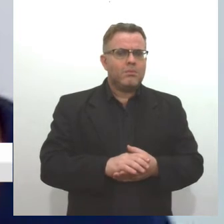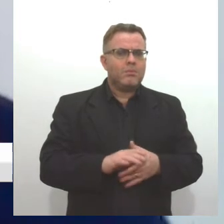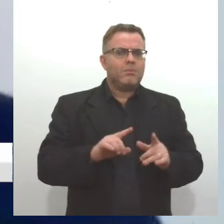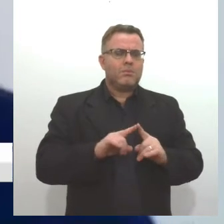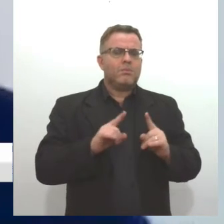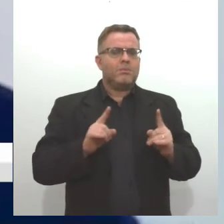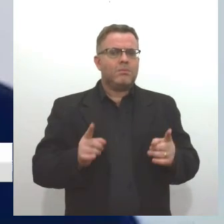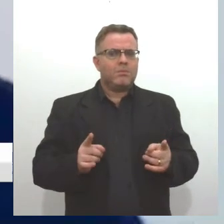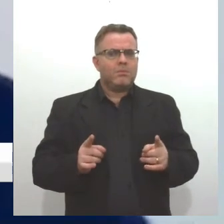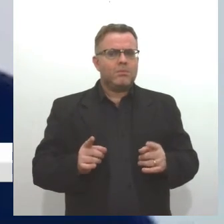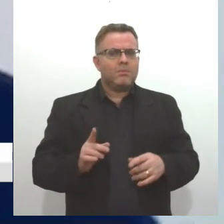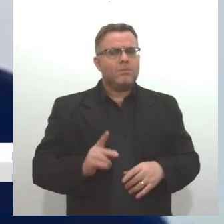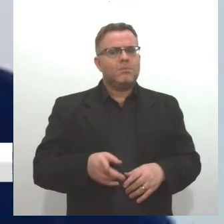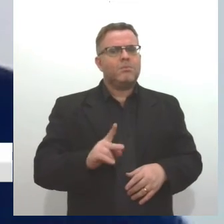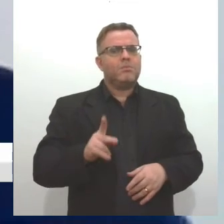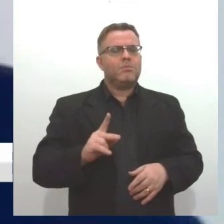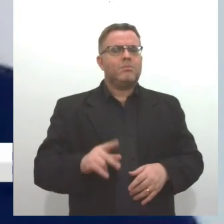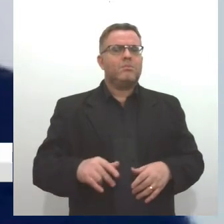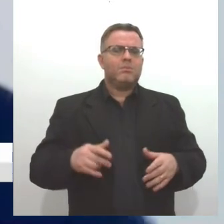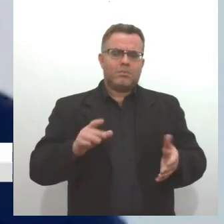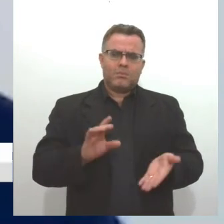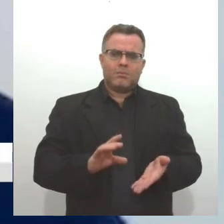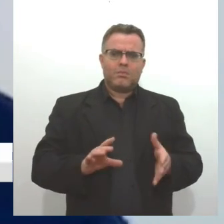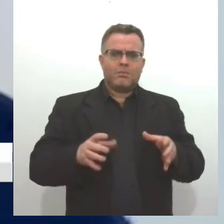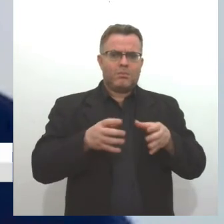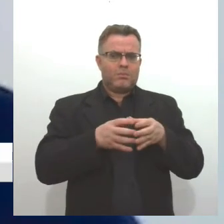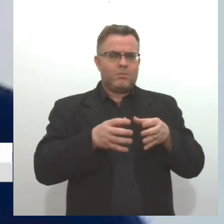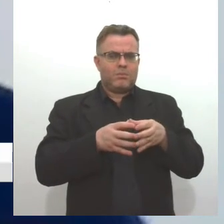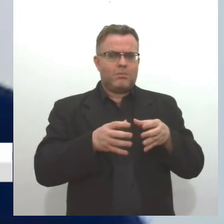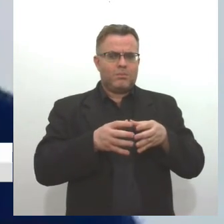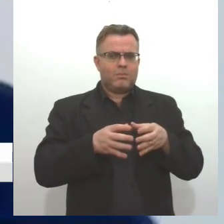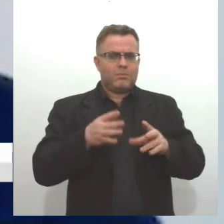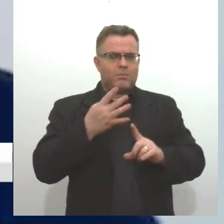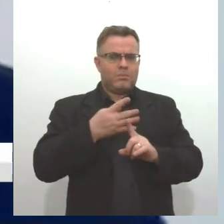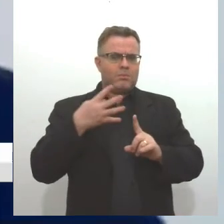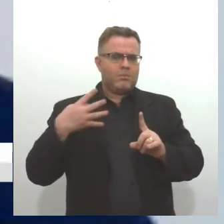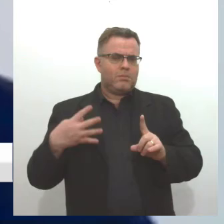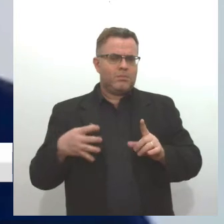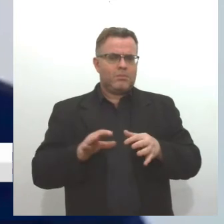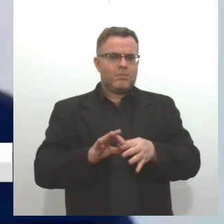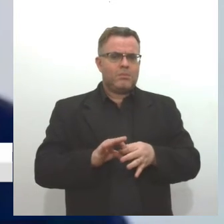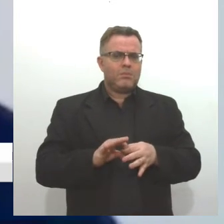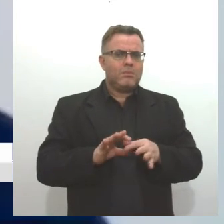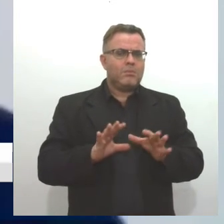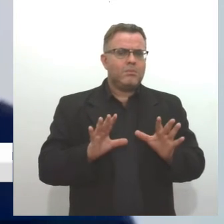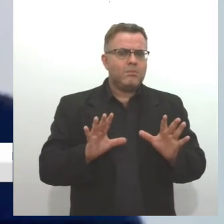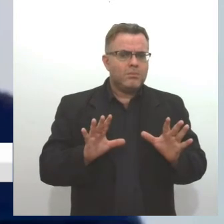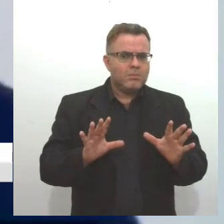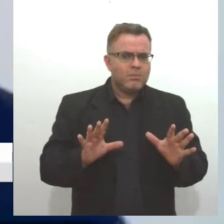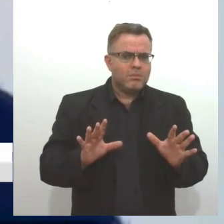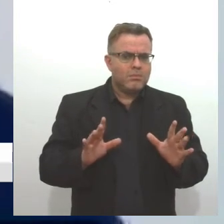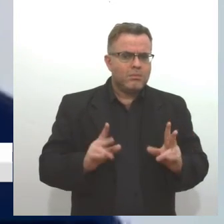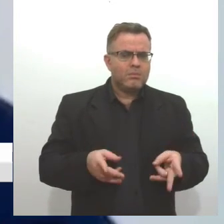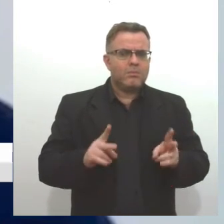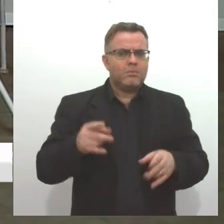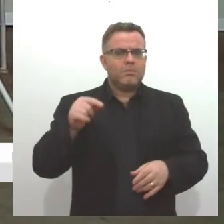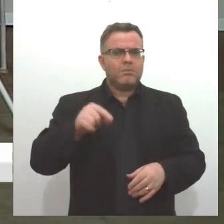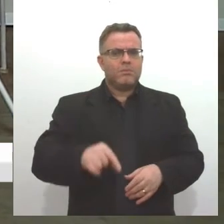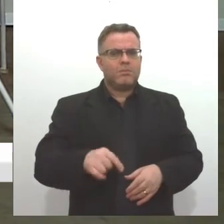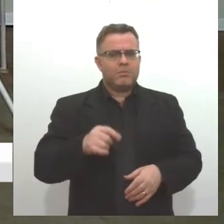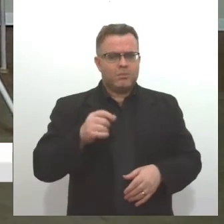a Mulher Trans, está sempre à disposição, e assim como todas as instituições LGBTs do Estado e do